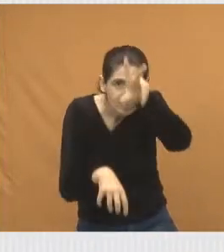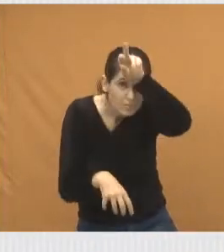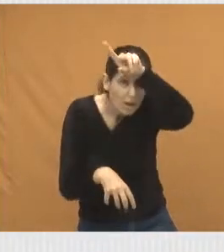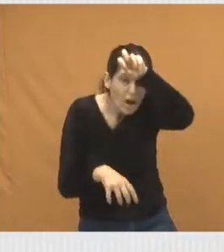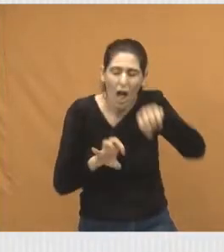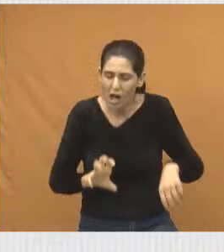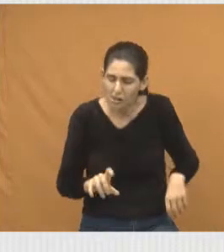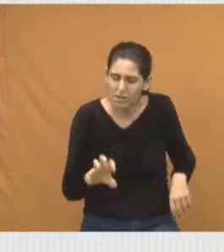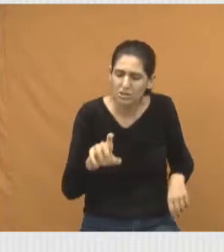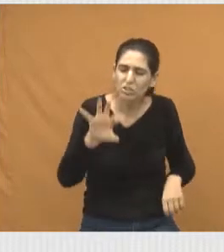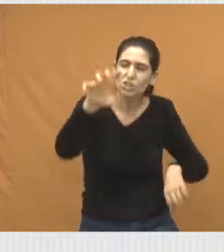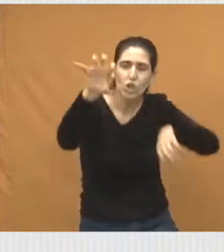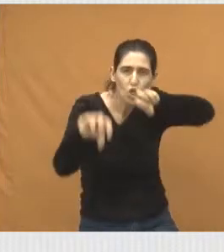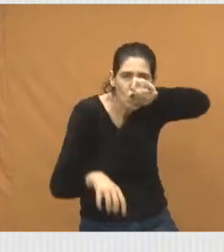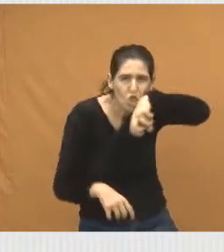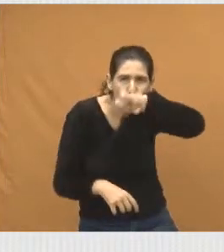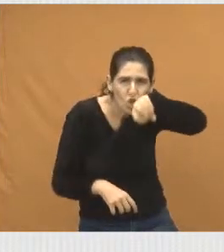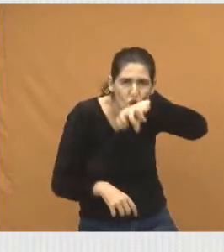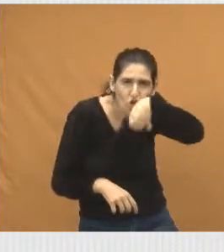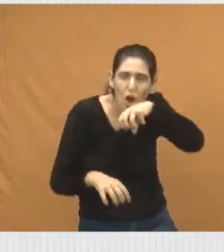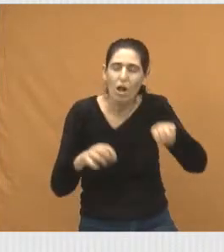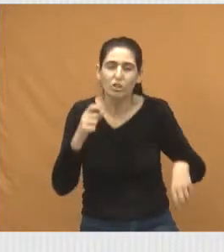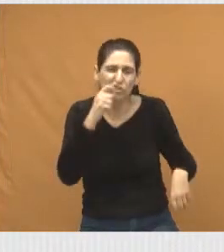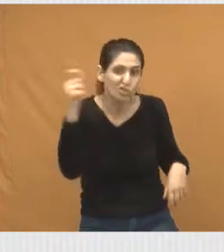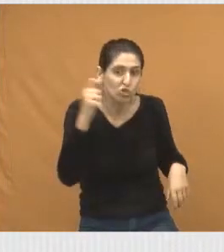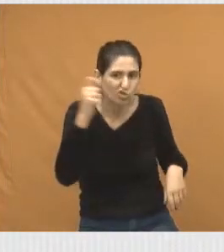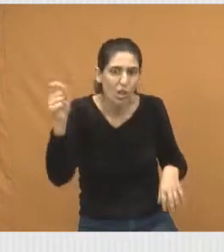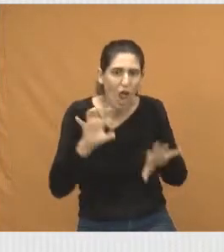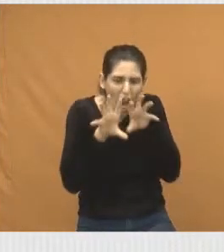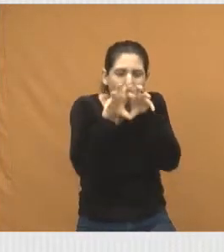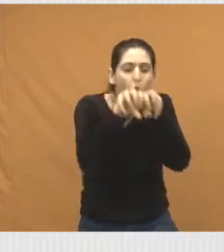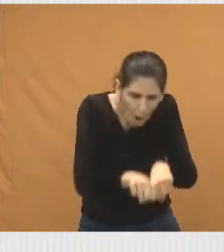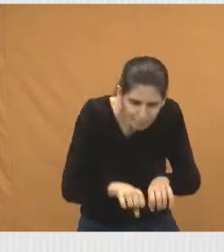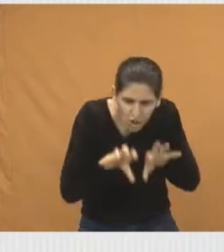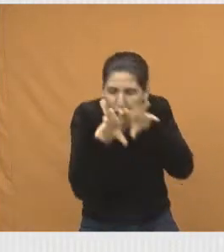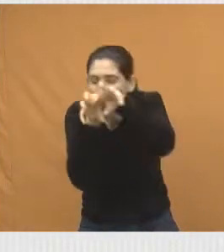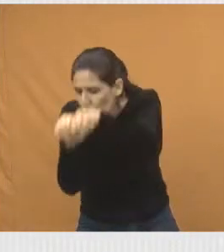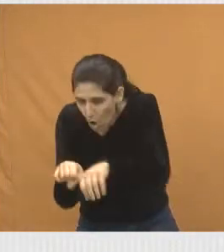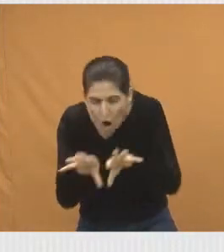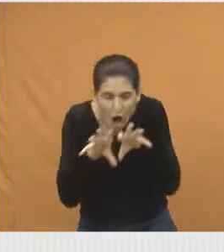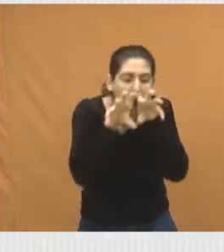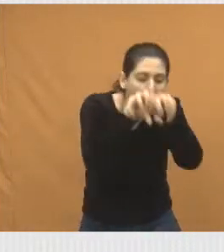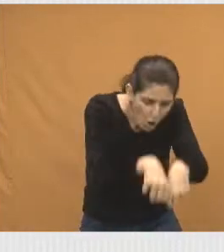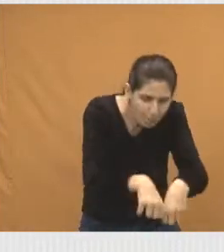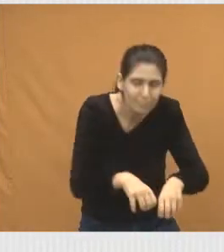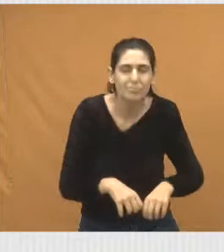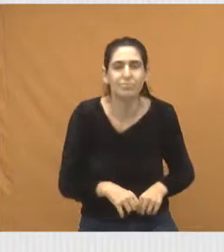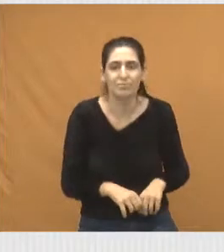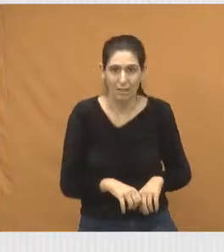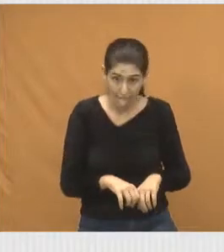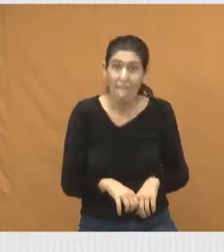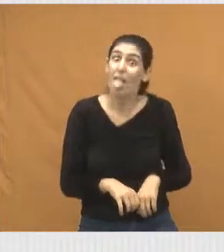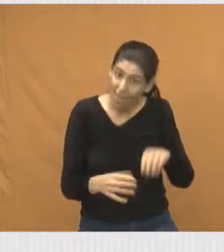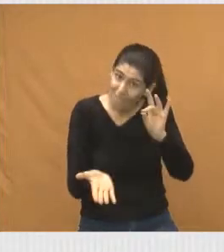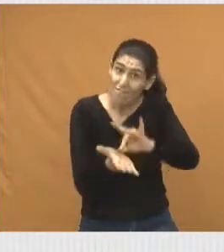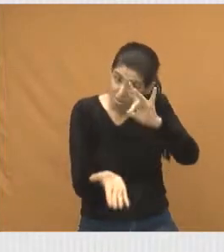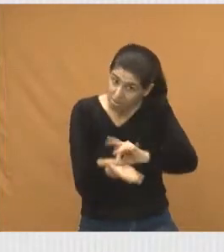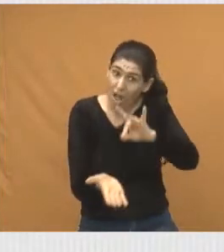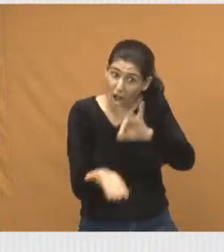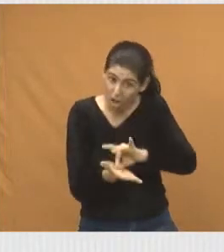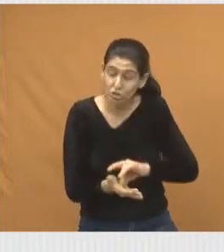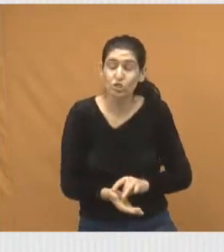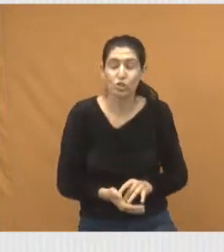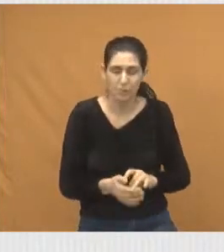cobra, ratos. E o inseto que estiver para na frente, ela vai detonando. Ela limpa, ela pega os quintal vizinho que tiver mata,